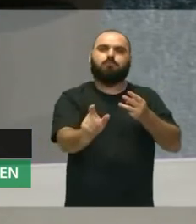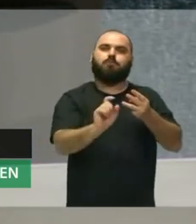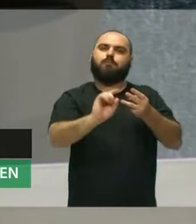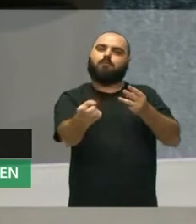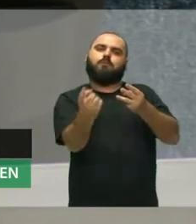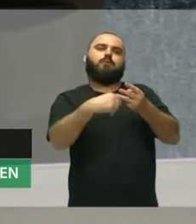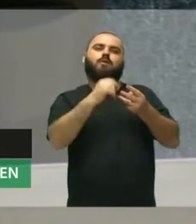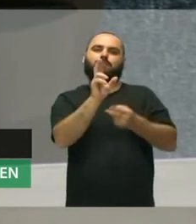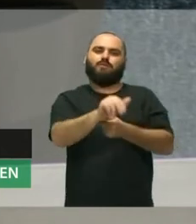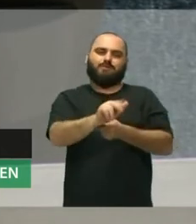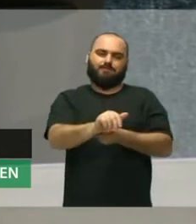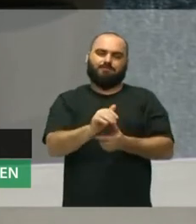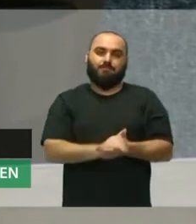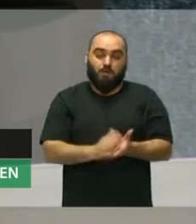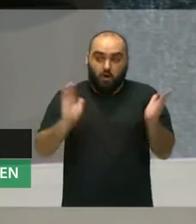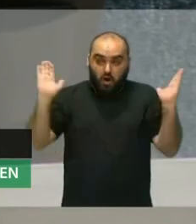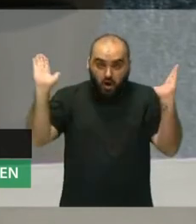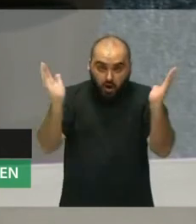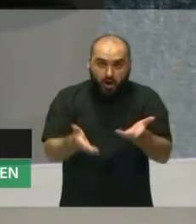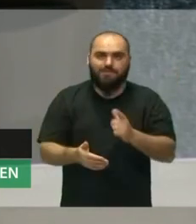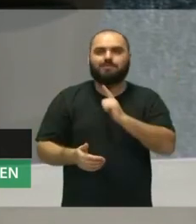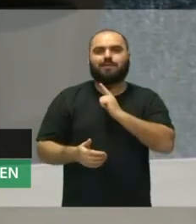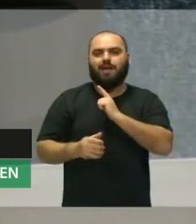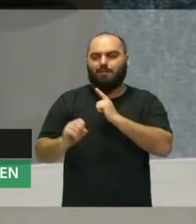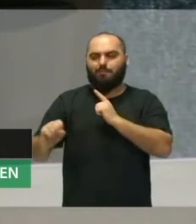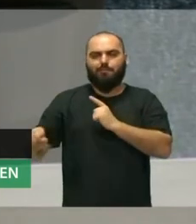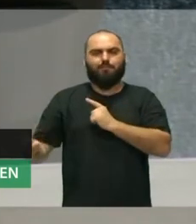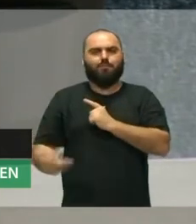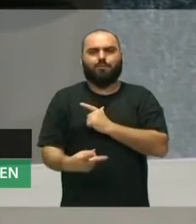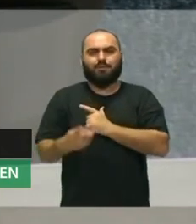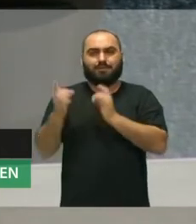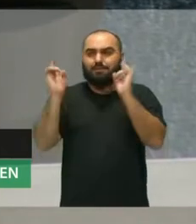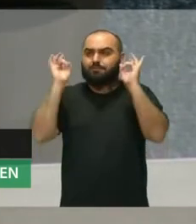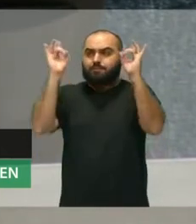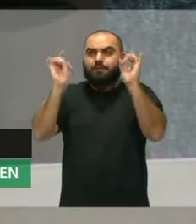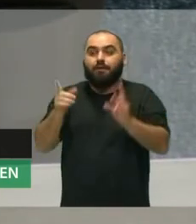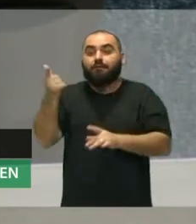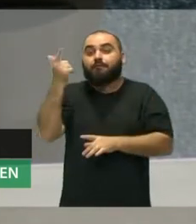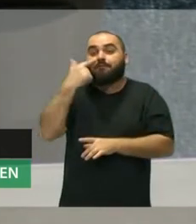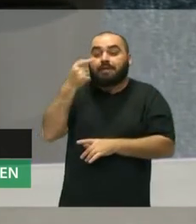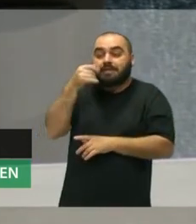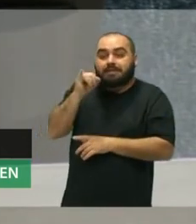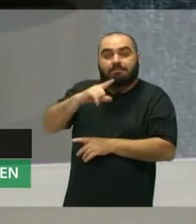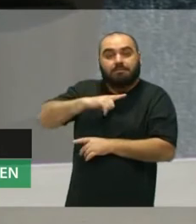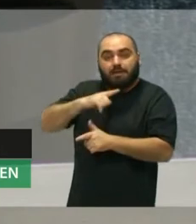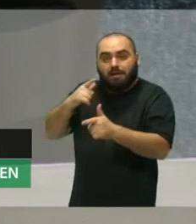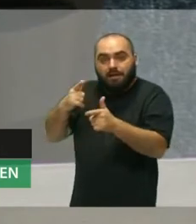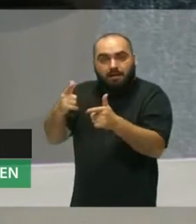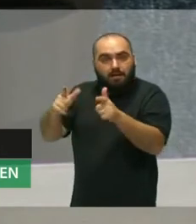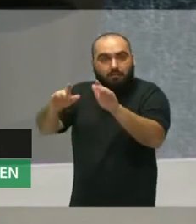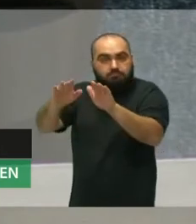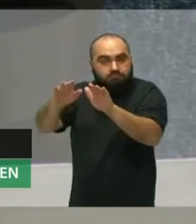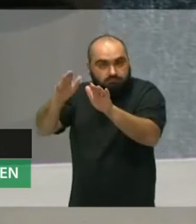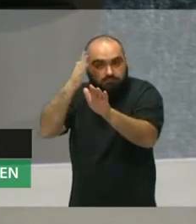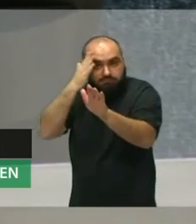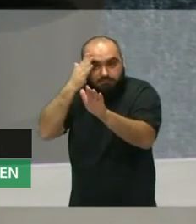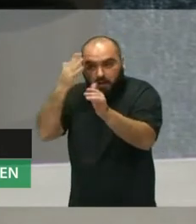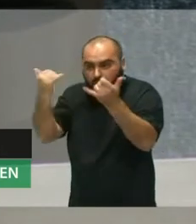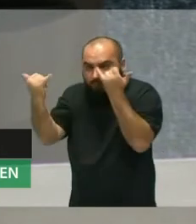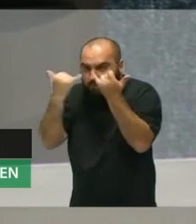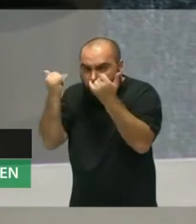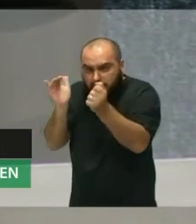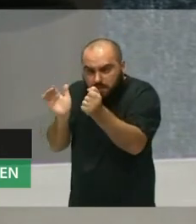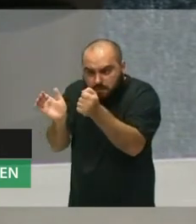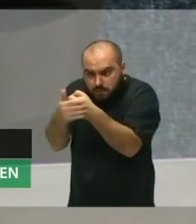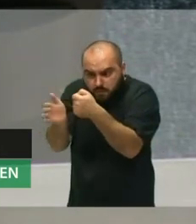grande oportunidade para abrir, se é que existe alguma caixa preta, transmitir a verdade, conhecer a